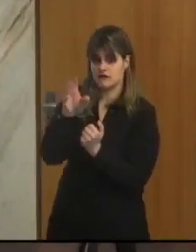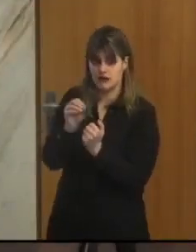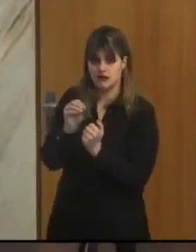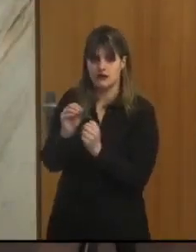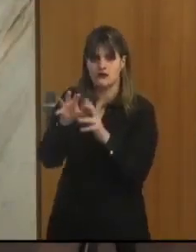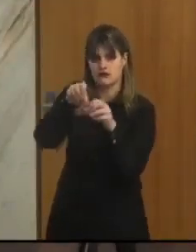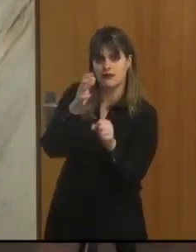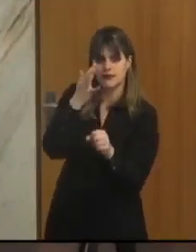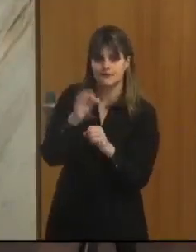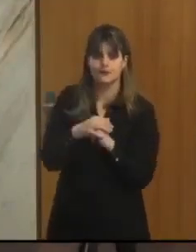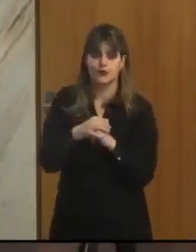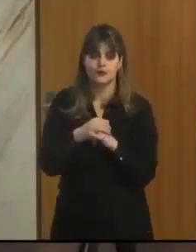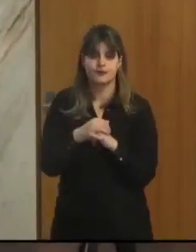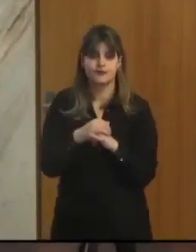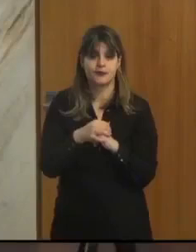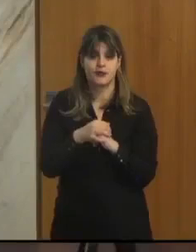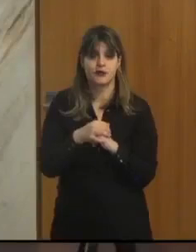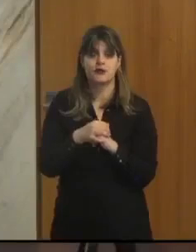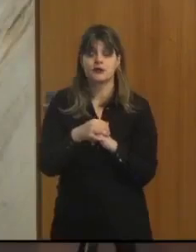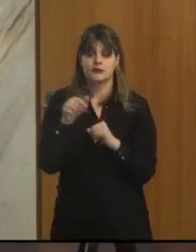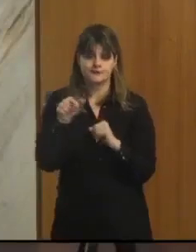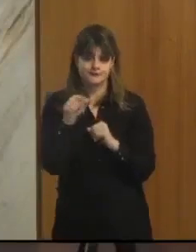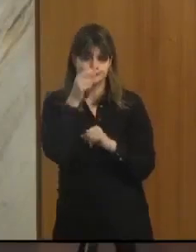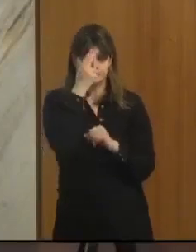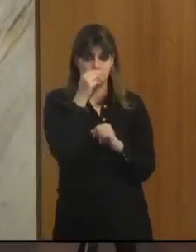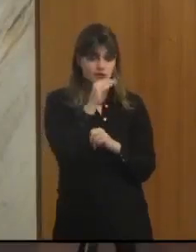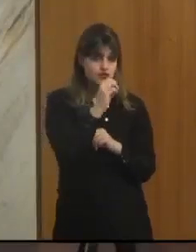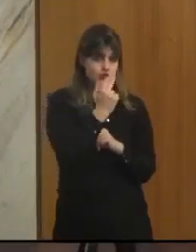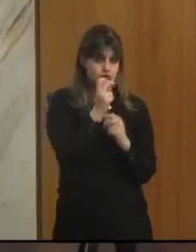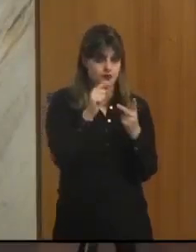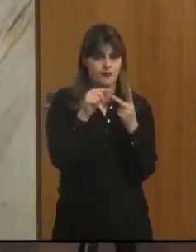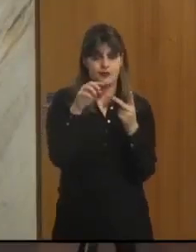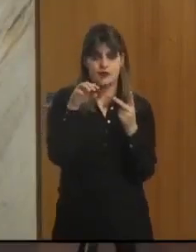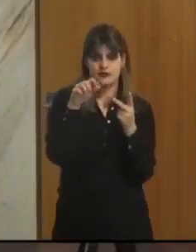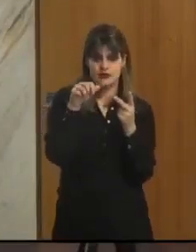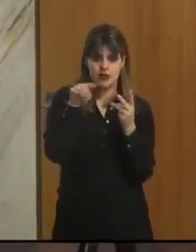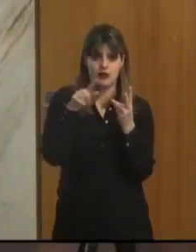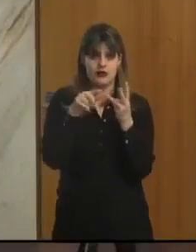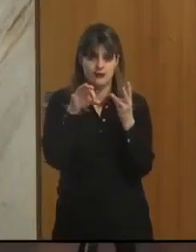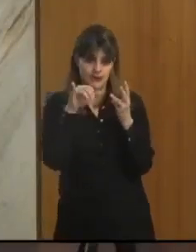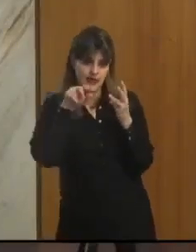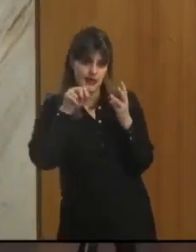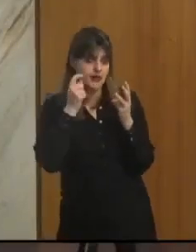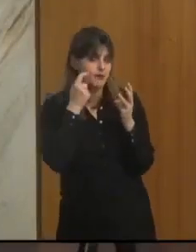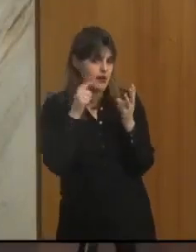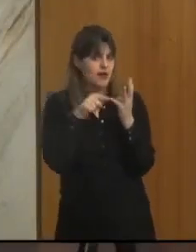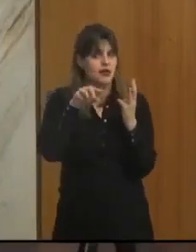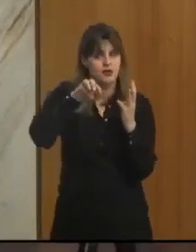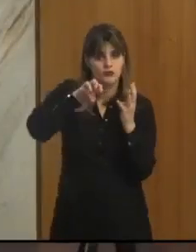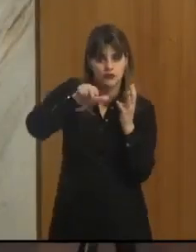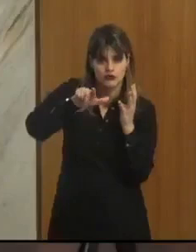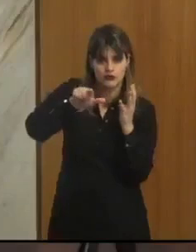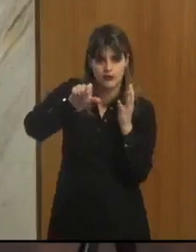Esta linha avançada, constituída por Sor, Santa Eulália, Montemor, o Velho, Penela, Miranda do Corvo, Lozane e